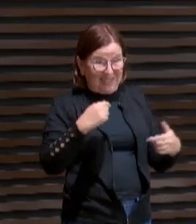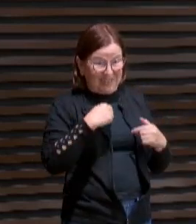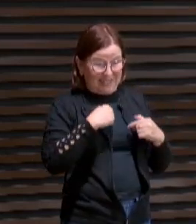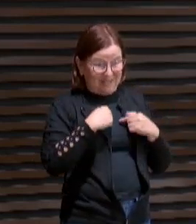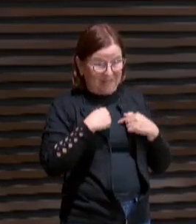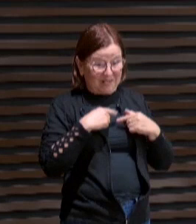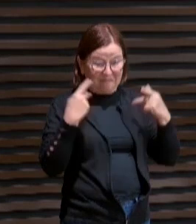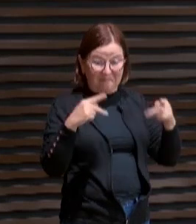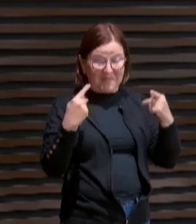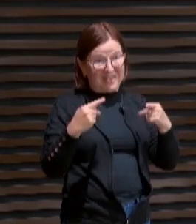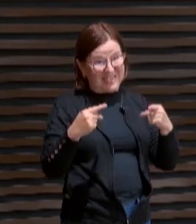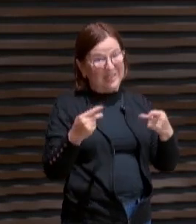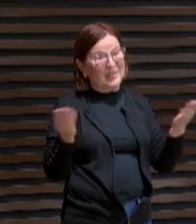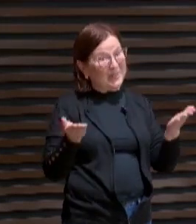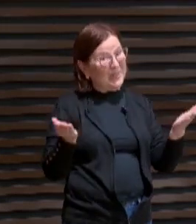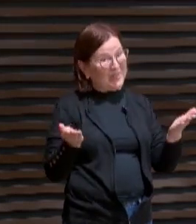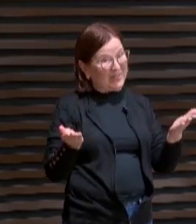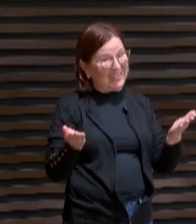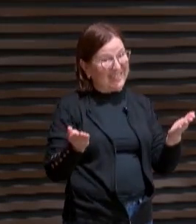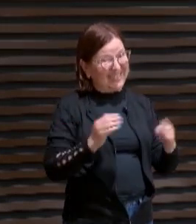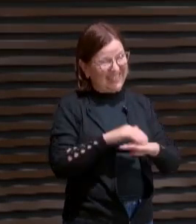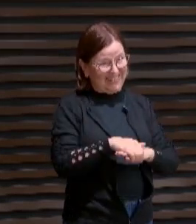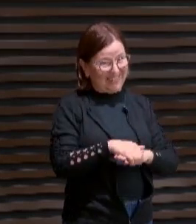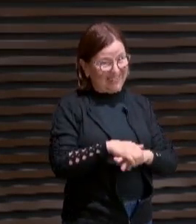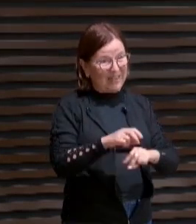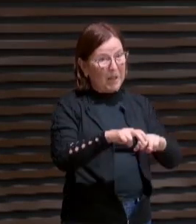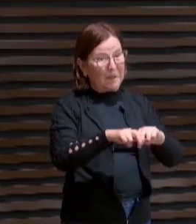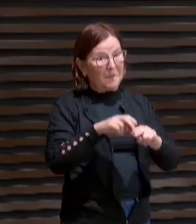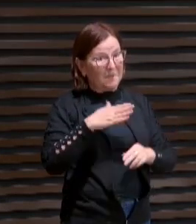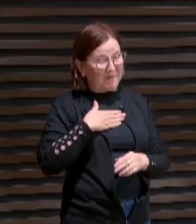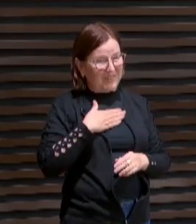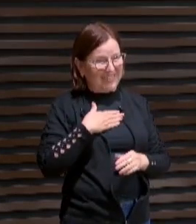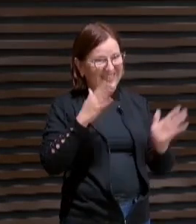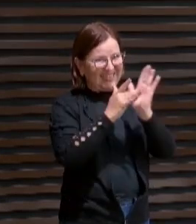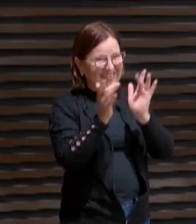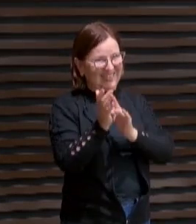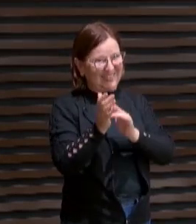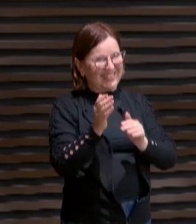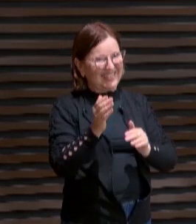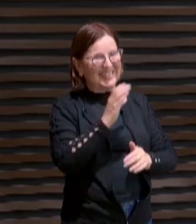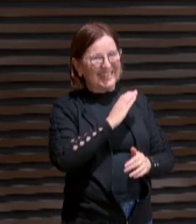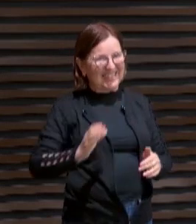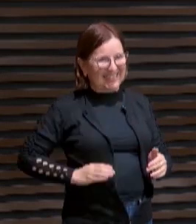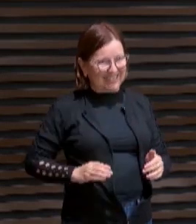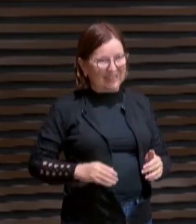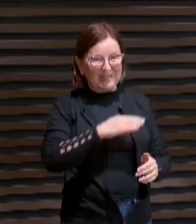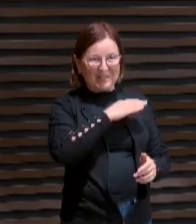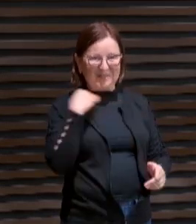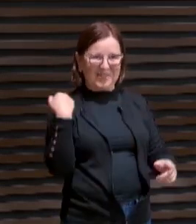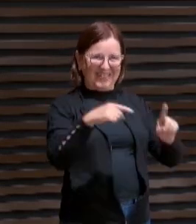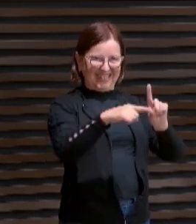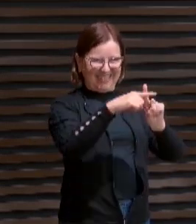noite. Foi por minha causa que Jesus Cristo foi para aquela cruz.